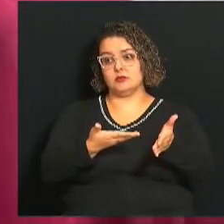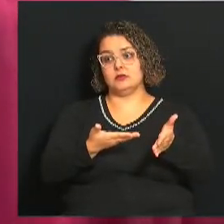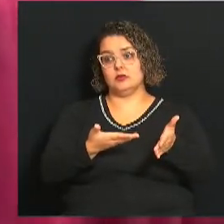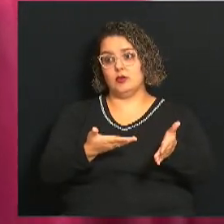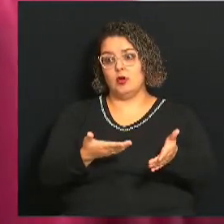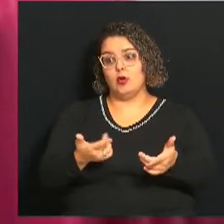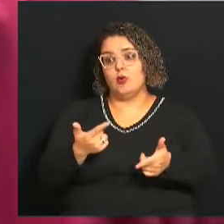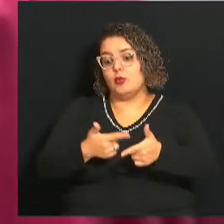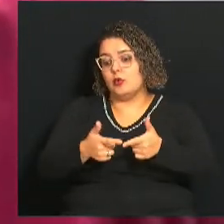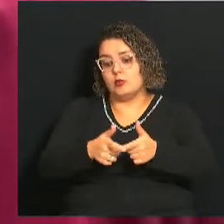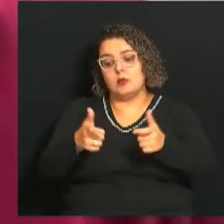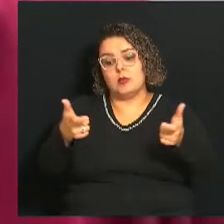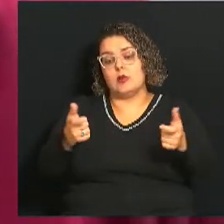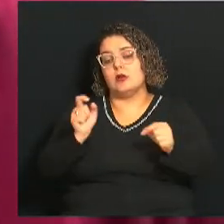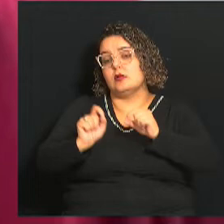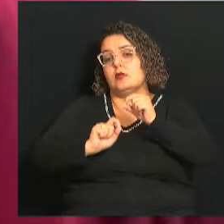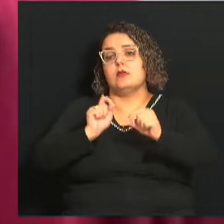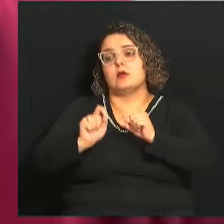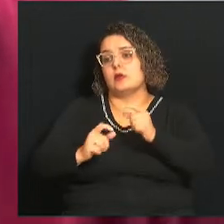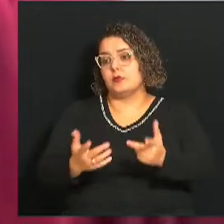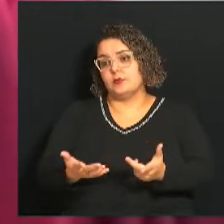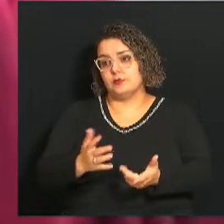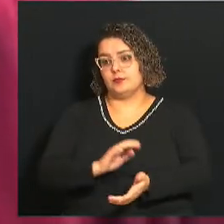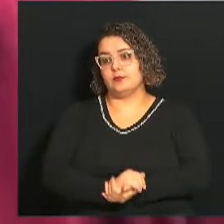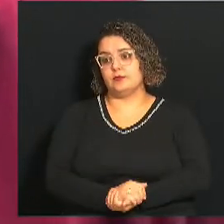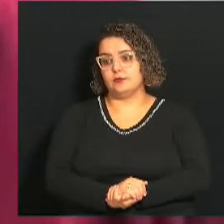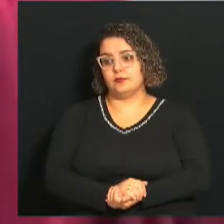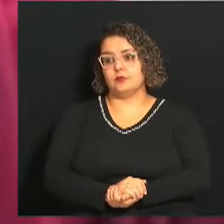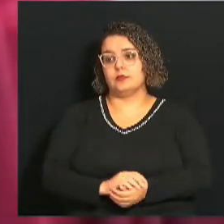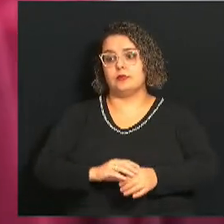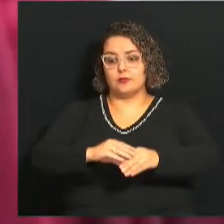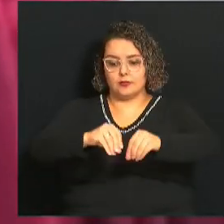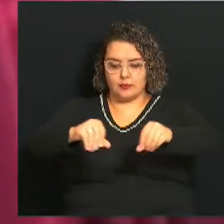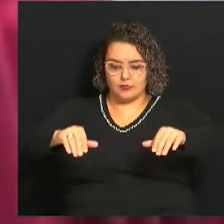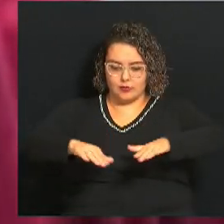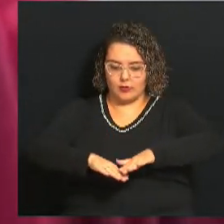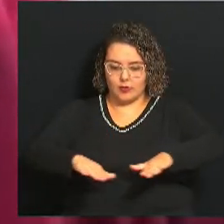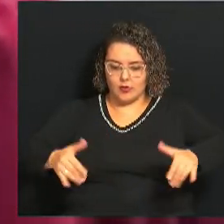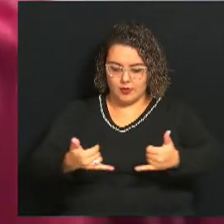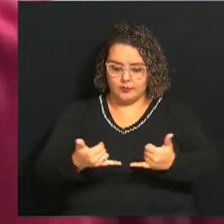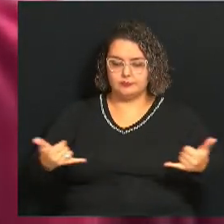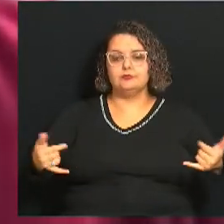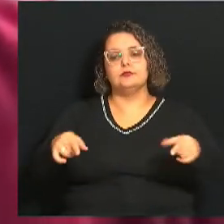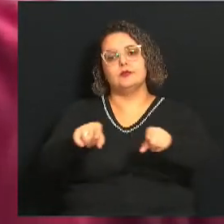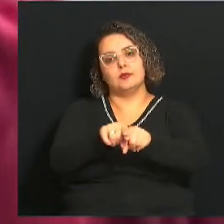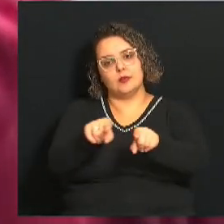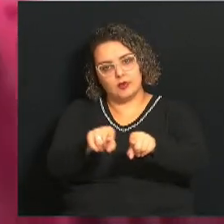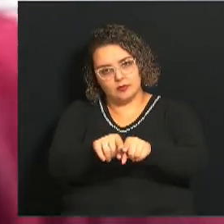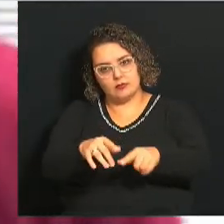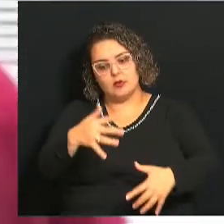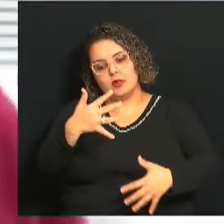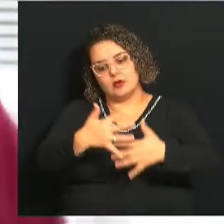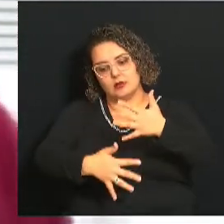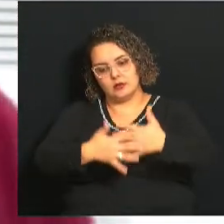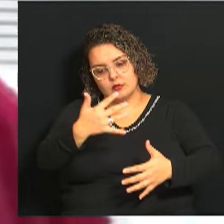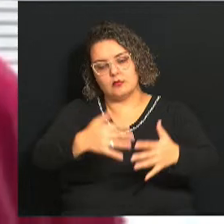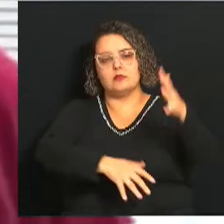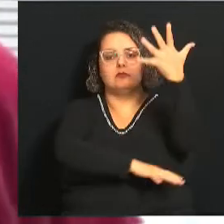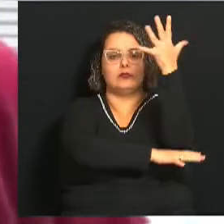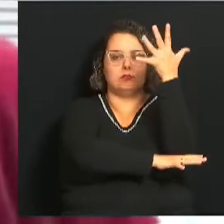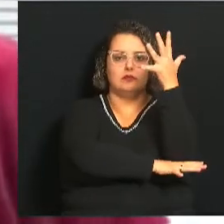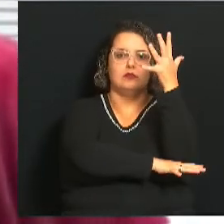problema maior é que a rede subterrânea também interfere com a arborização. Por incrível que possa